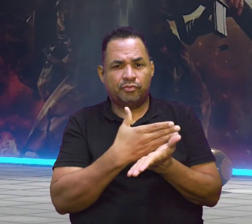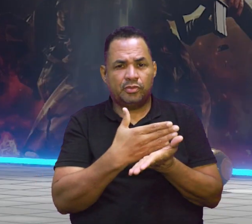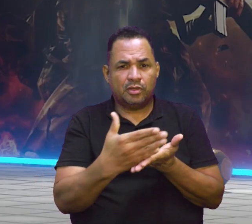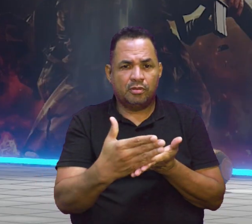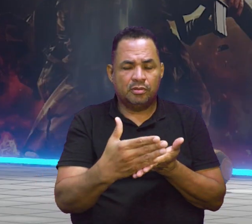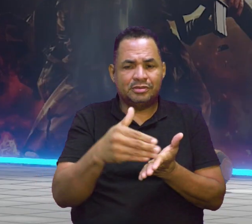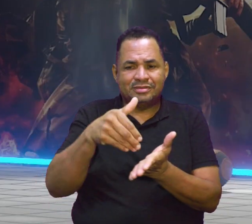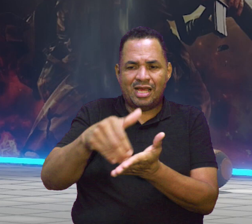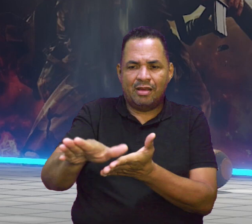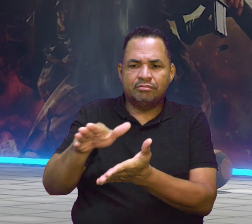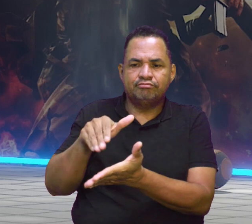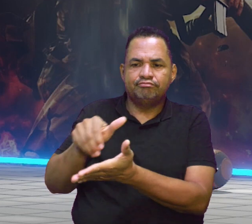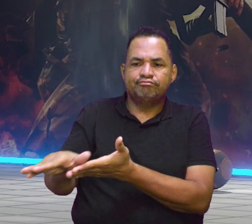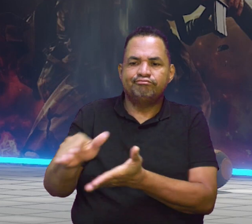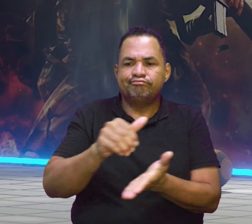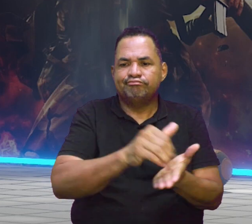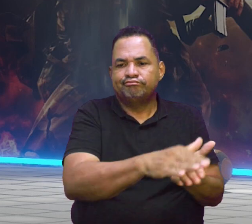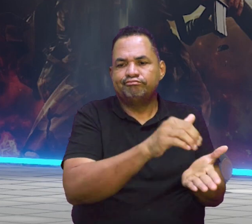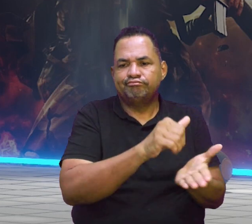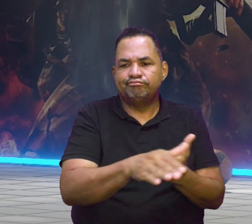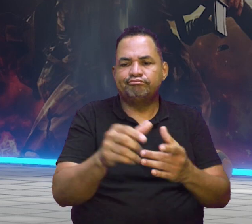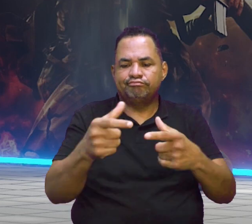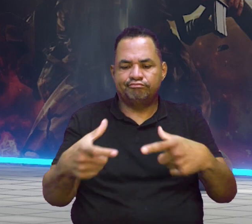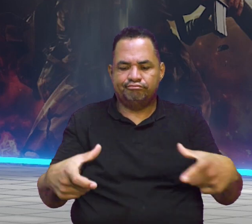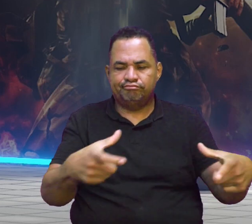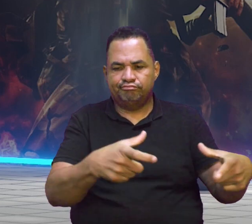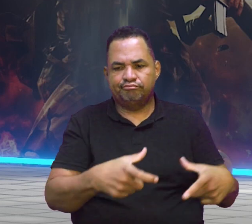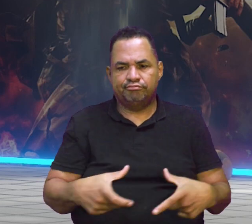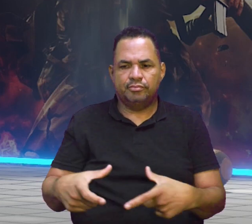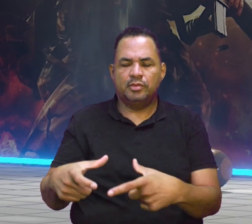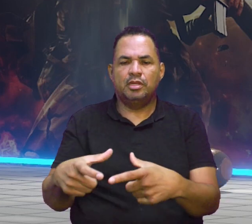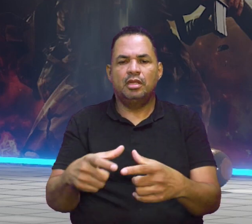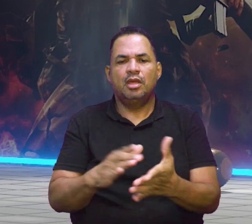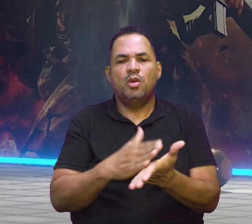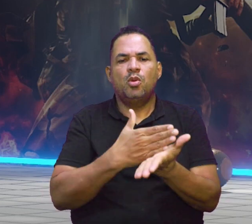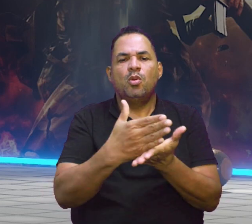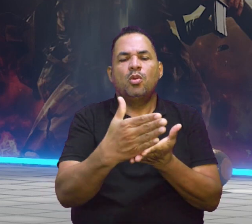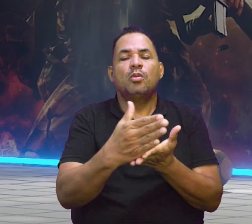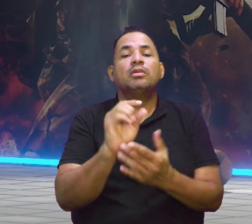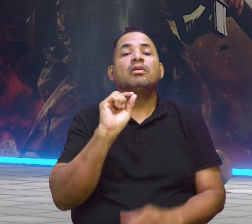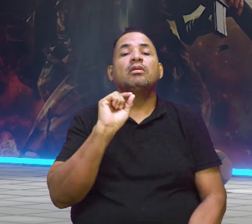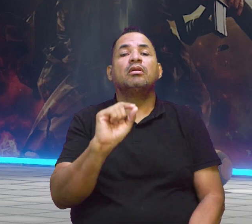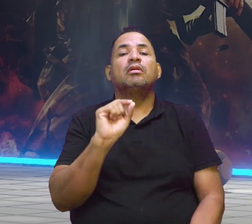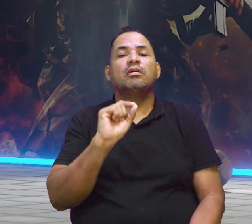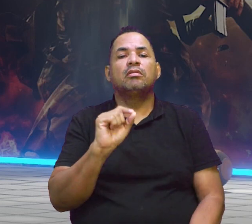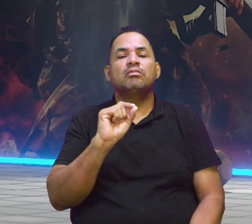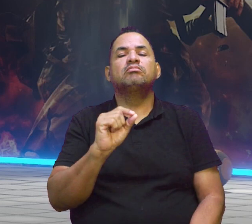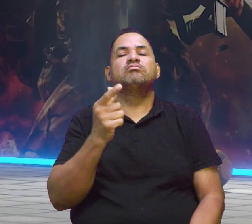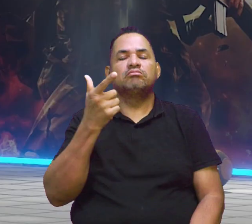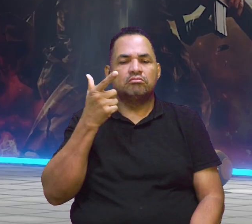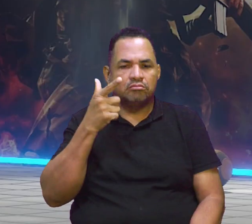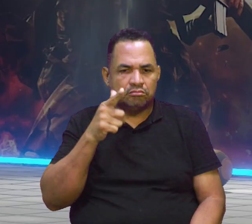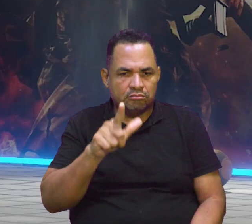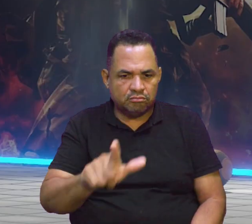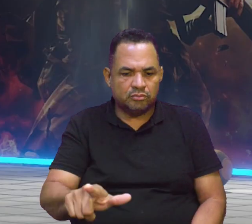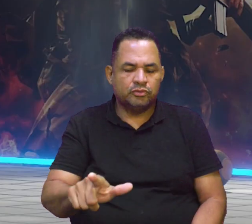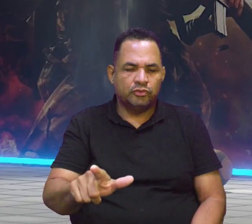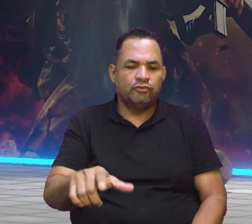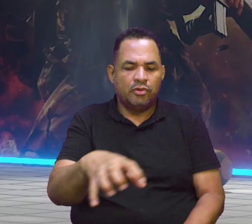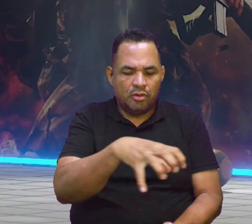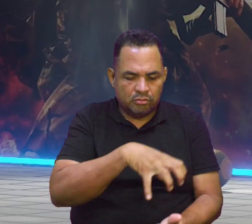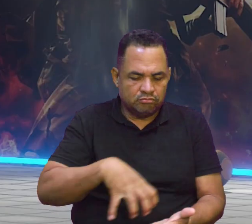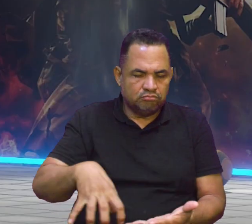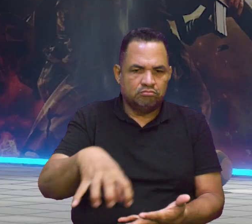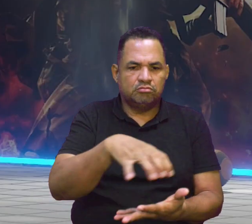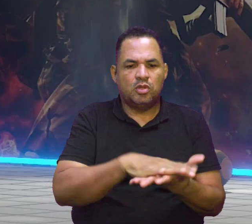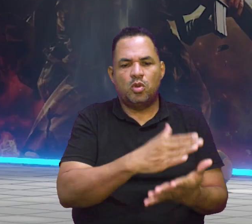expulsas dessas terras. É aí que vai começar o quê? Mais uma vez, é um conflito entre o governo